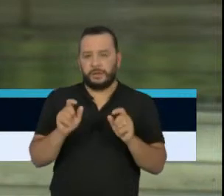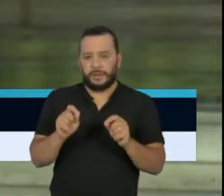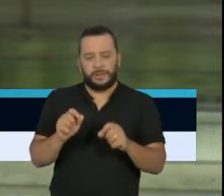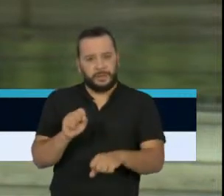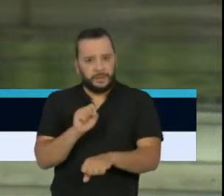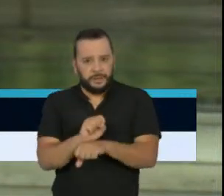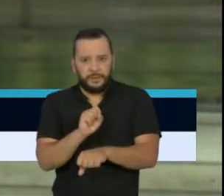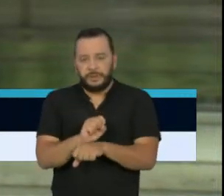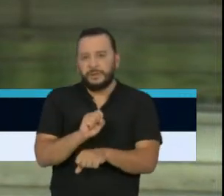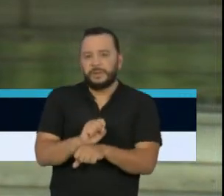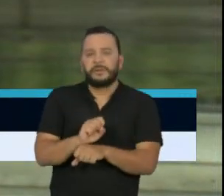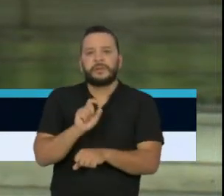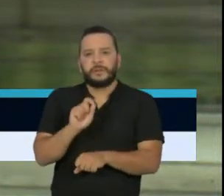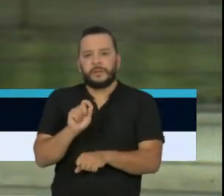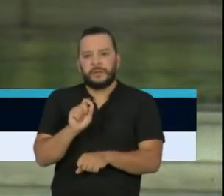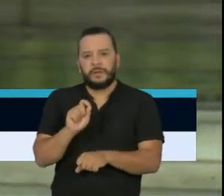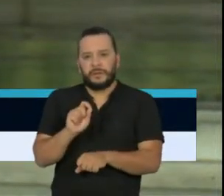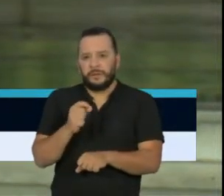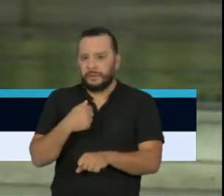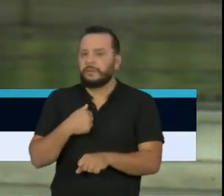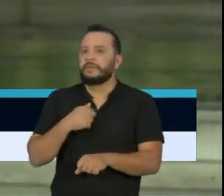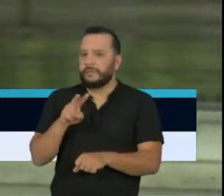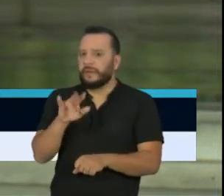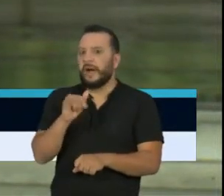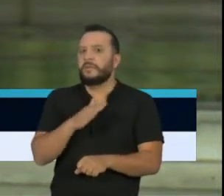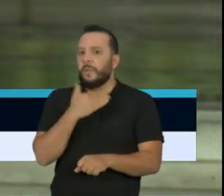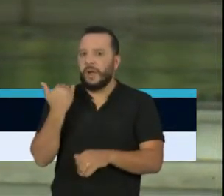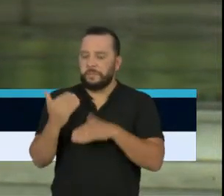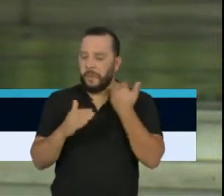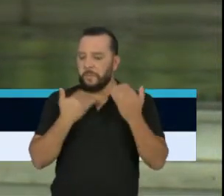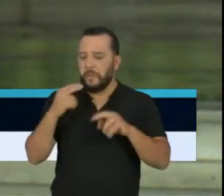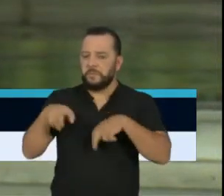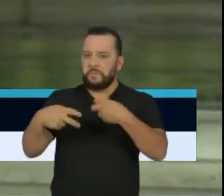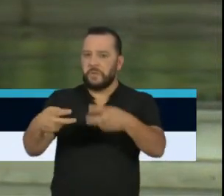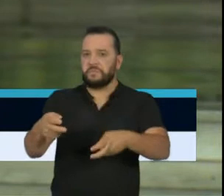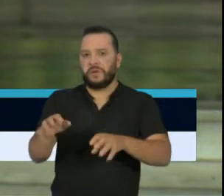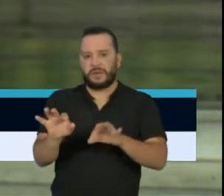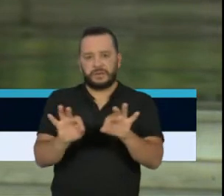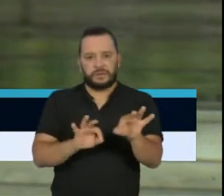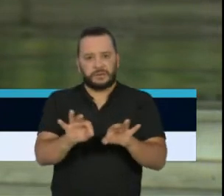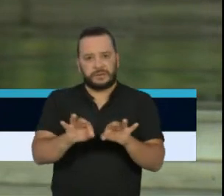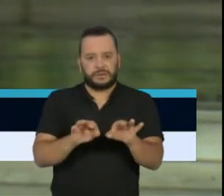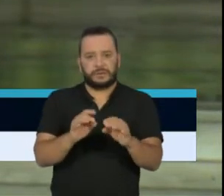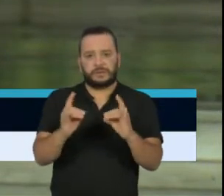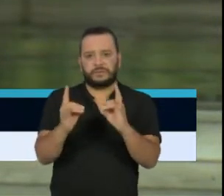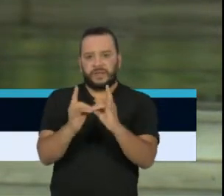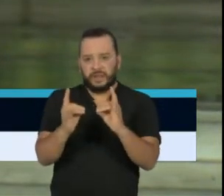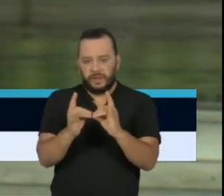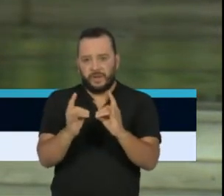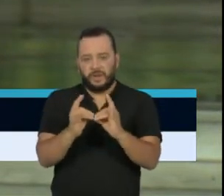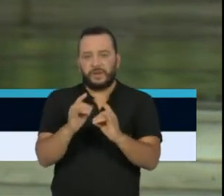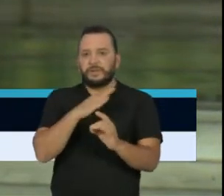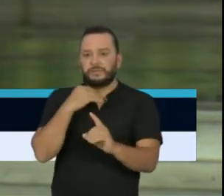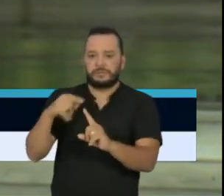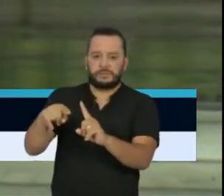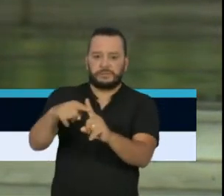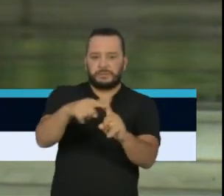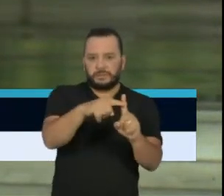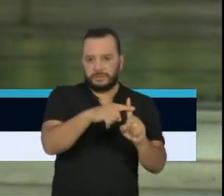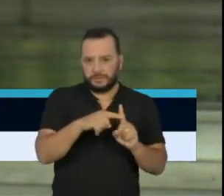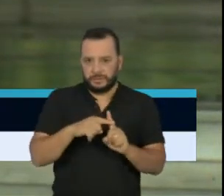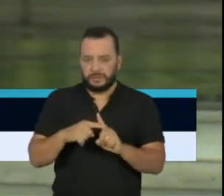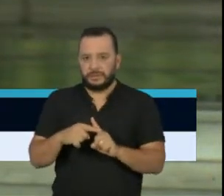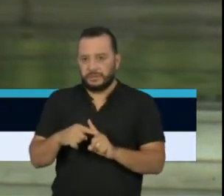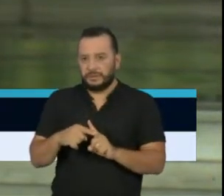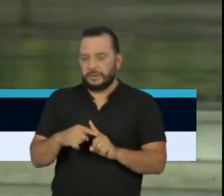esperando ainda mais corpos para o serviço funerário. Diante dessa expectativa, não é um pouco